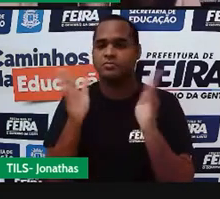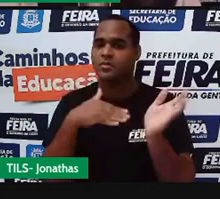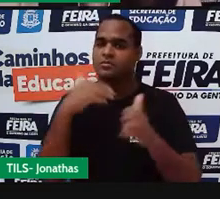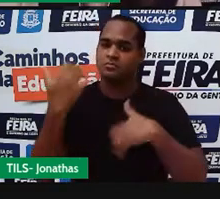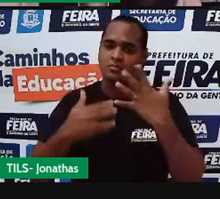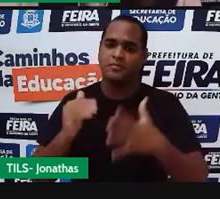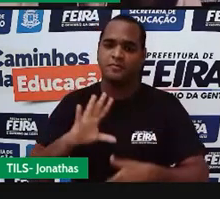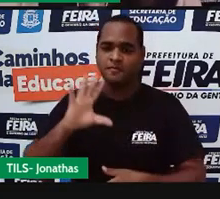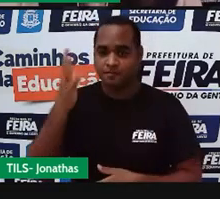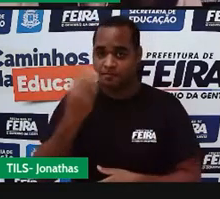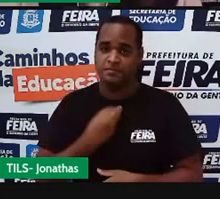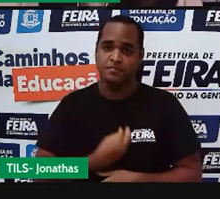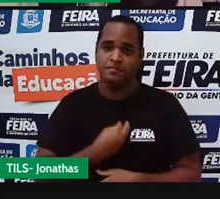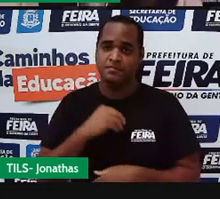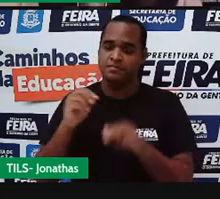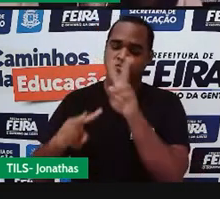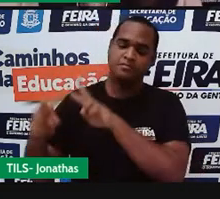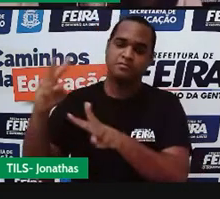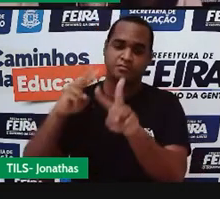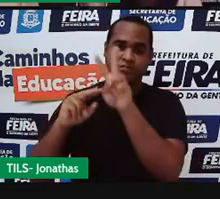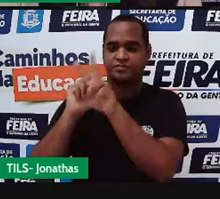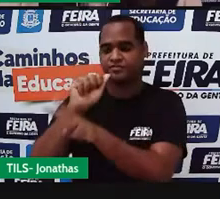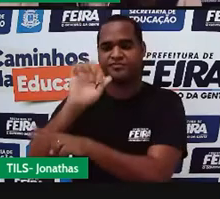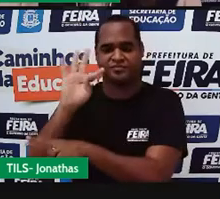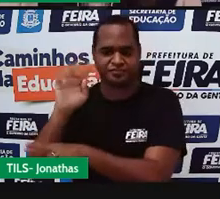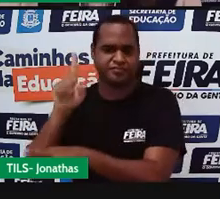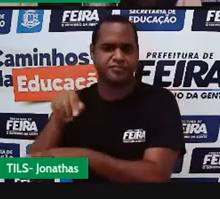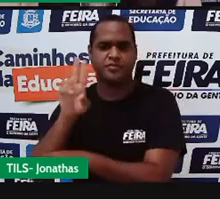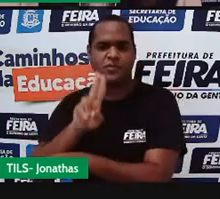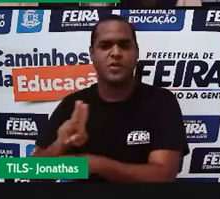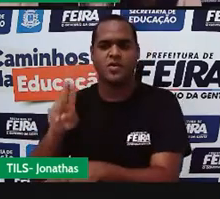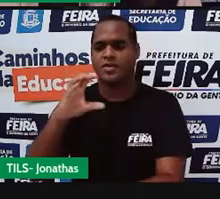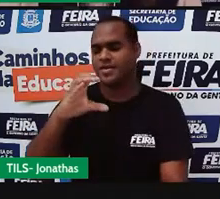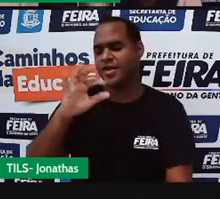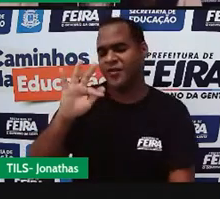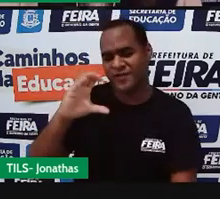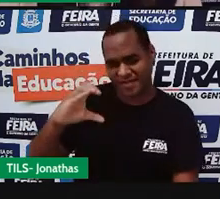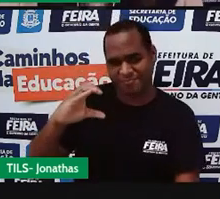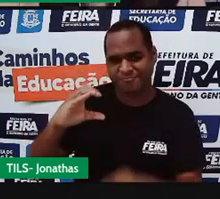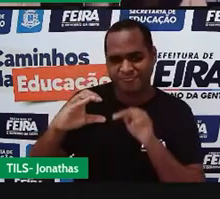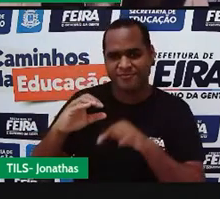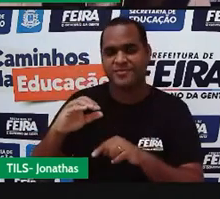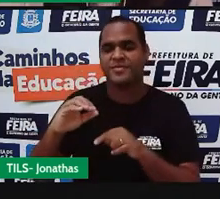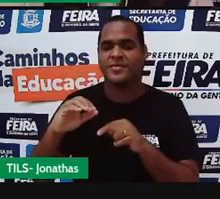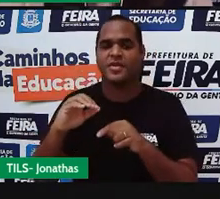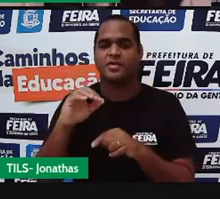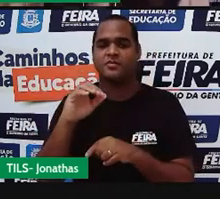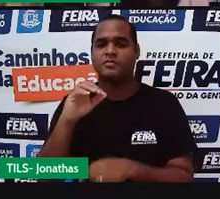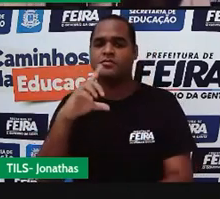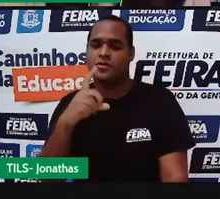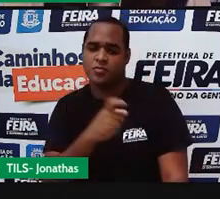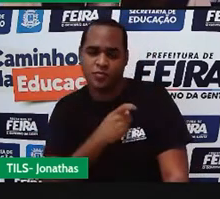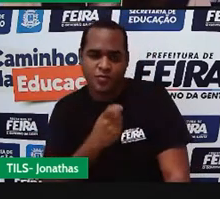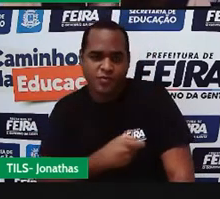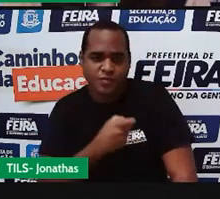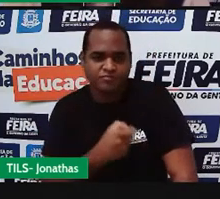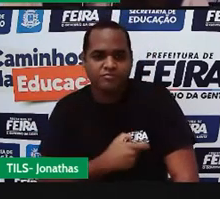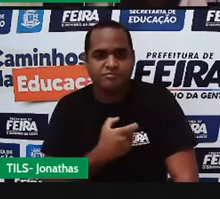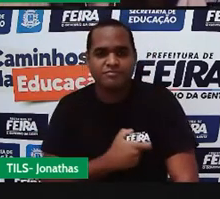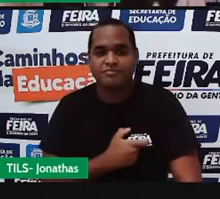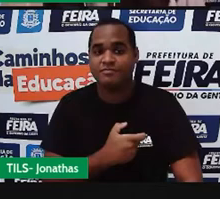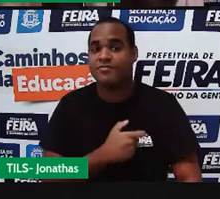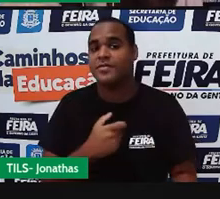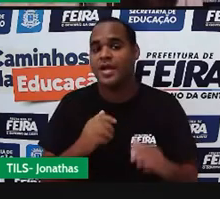emitem esses gases para a atmosfera uso desses produtos aqui que a gente mude aerosol aerossóis né aquele desodorante